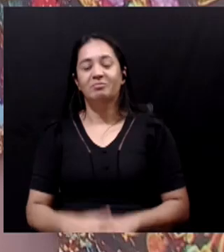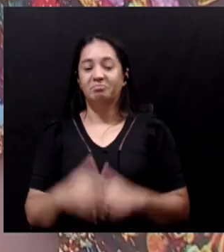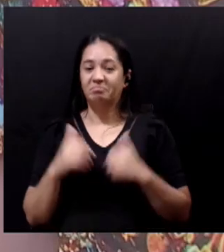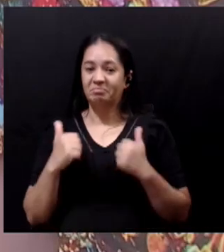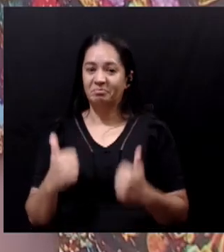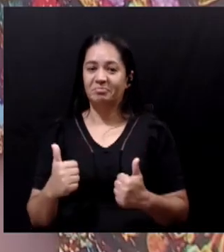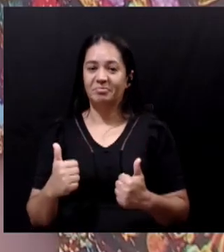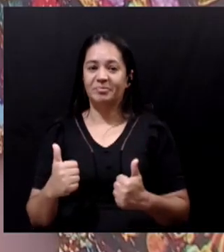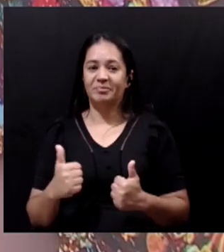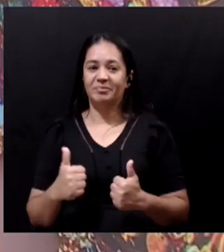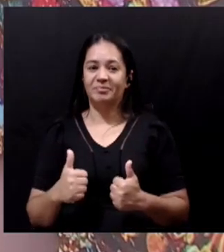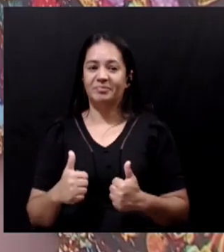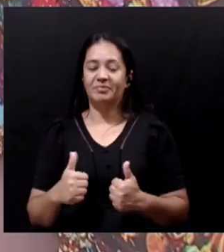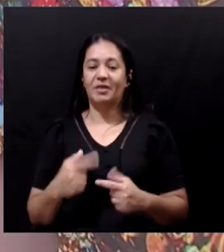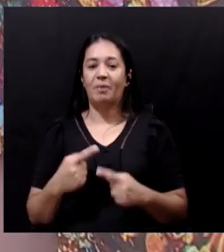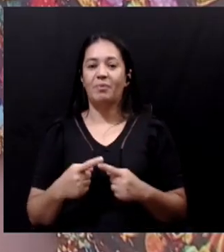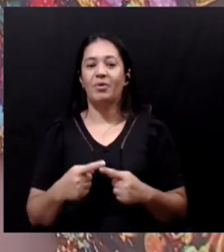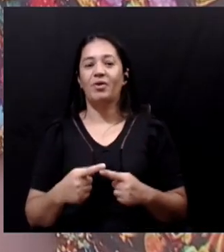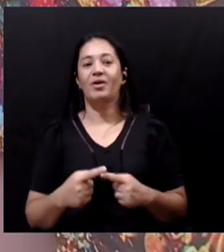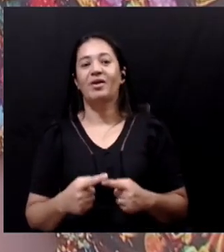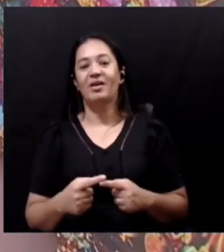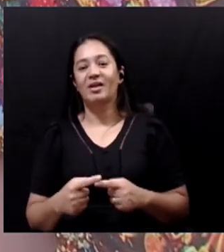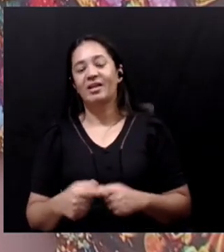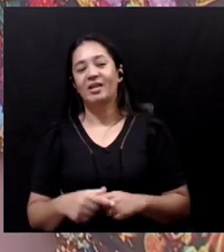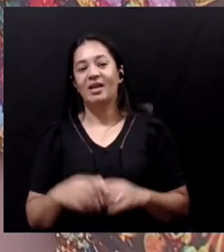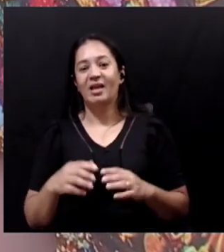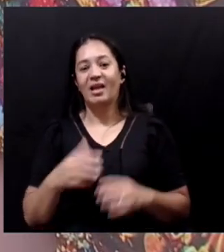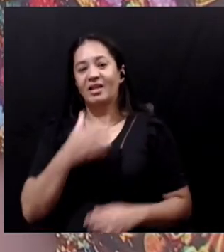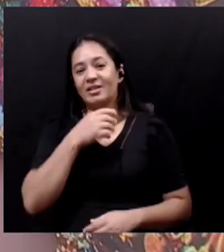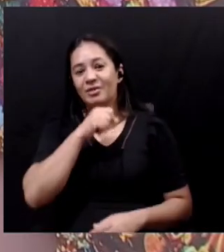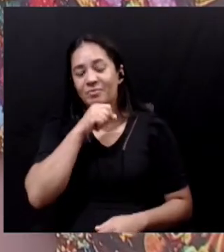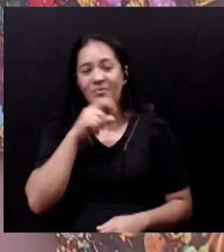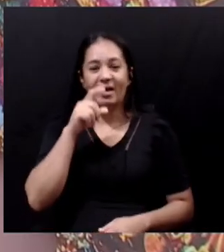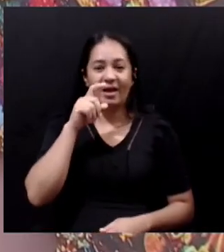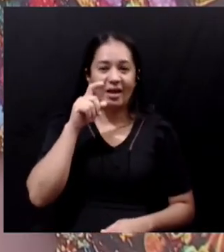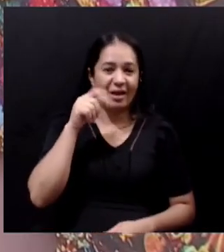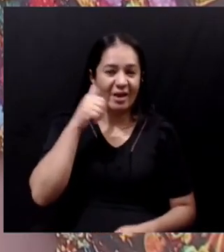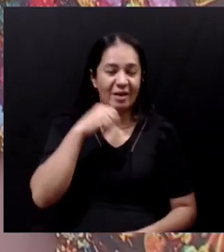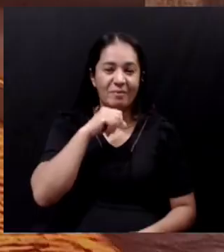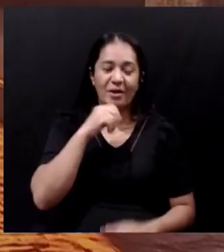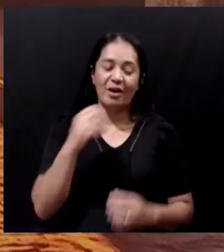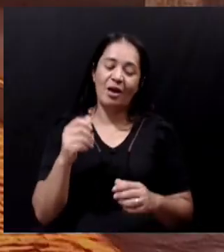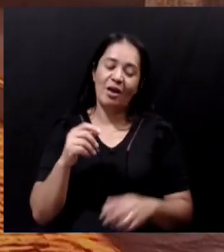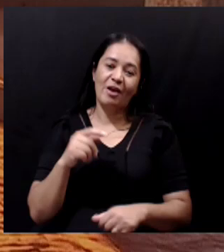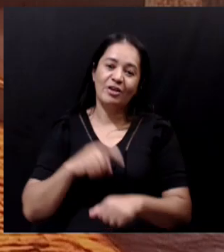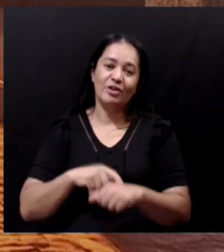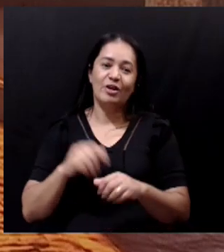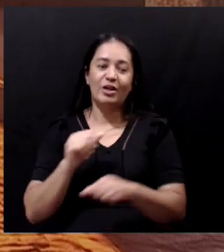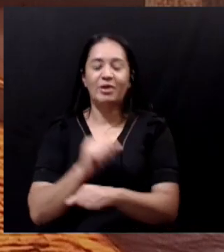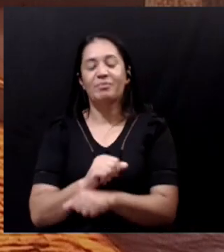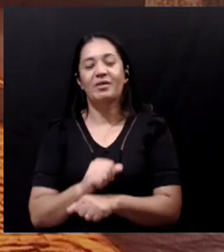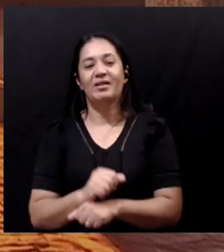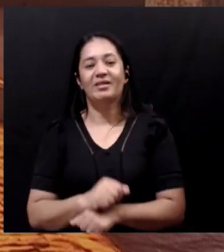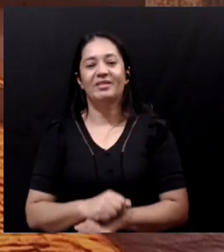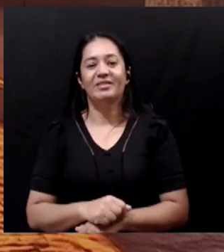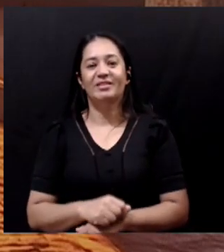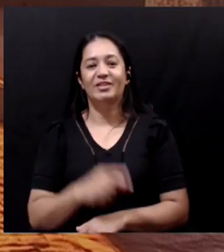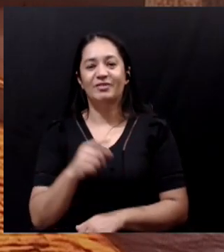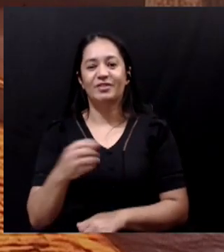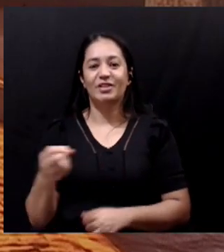pais, uma hora, vão ter que parar, né? Tem que vir os netos, os filhos dele lá, para dar continuidade. E vem novos pratos por